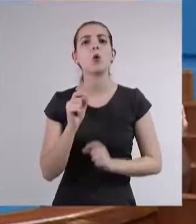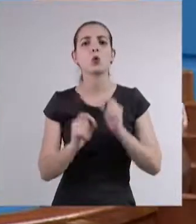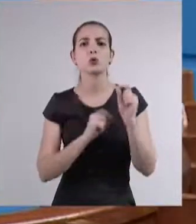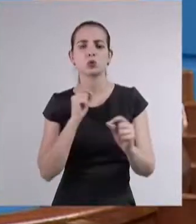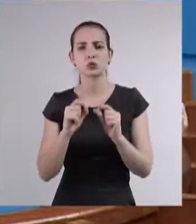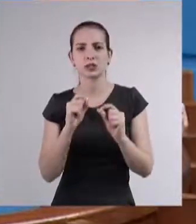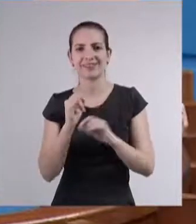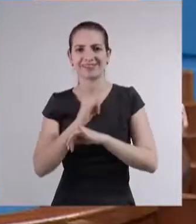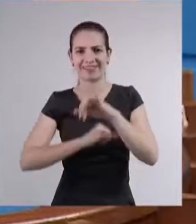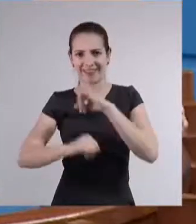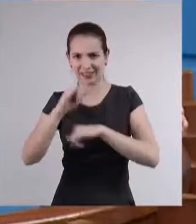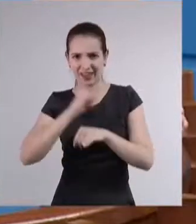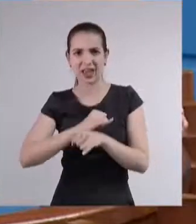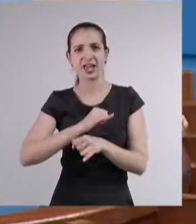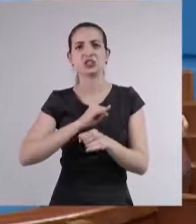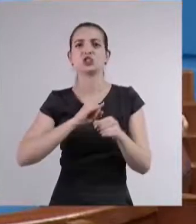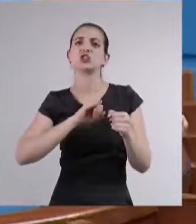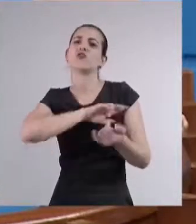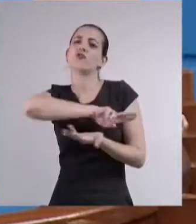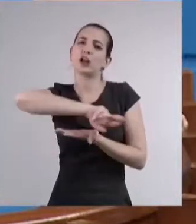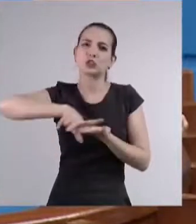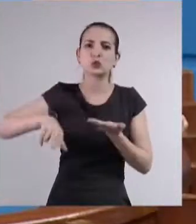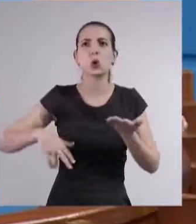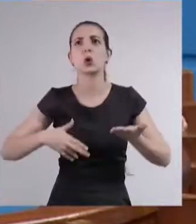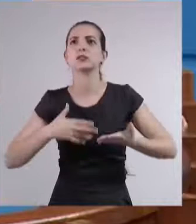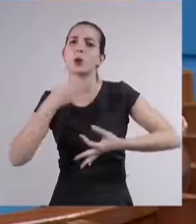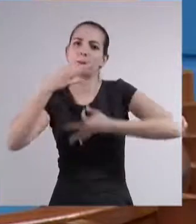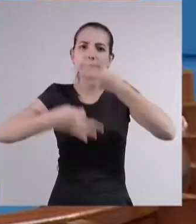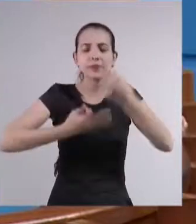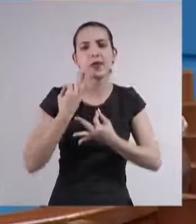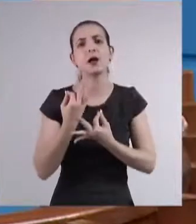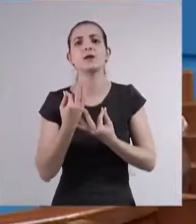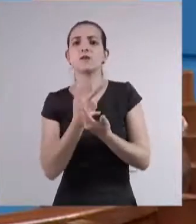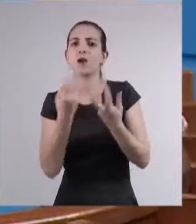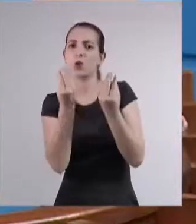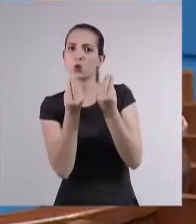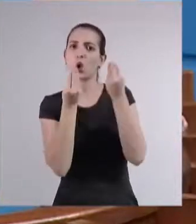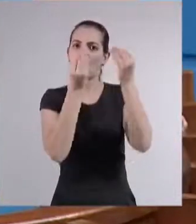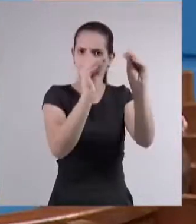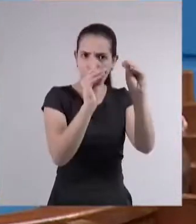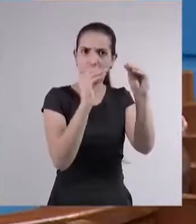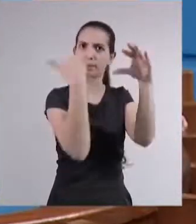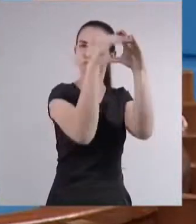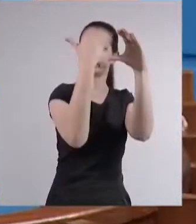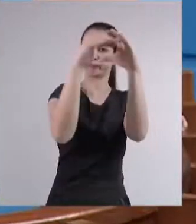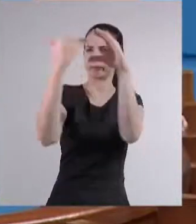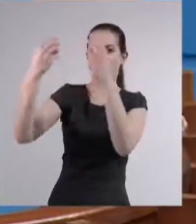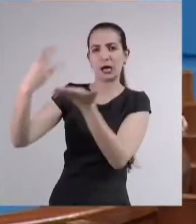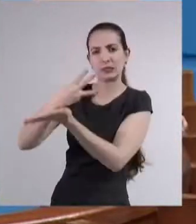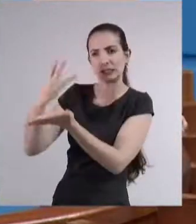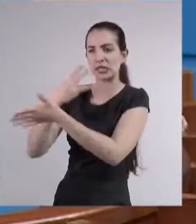postagens que eram feitas em Facebook, WhatsApp,